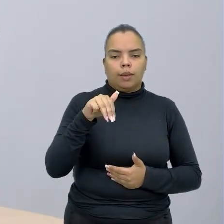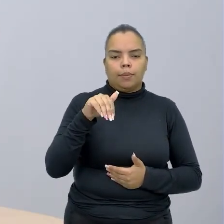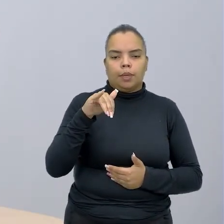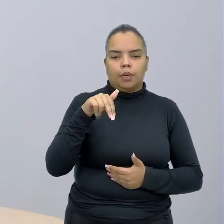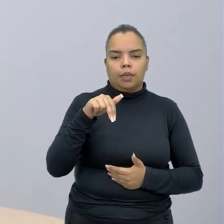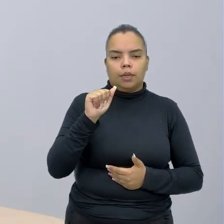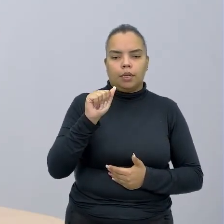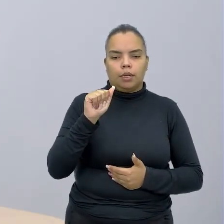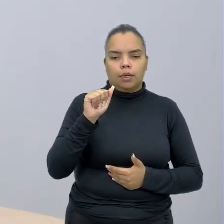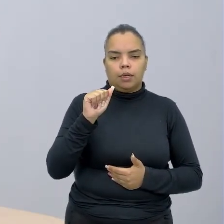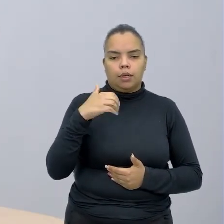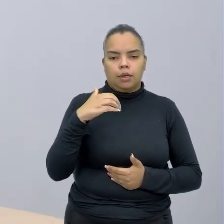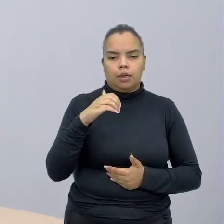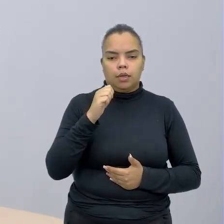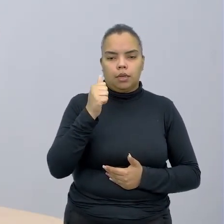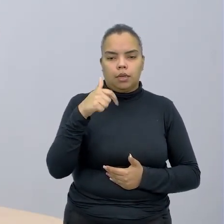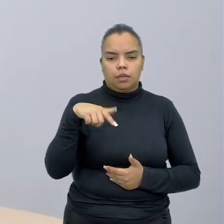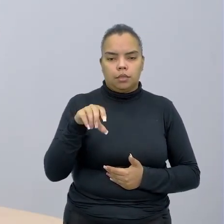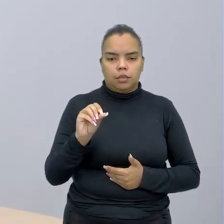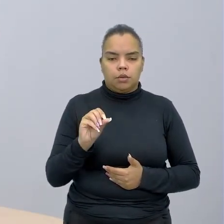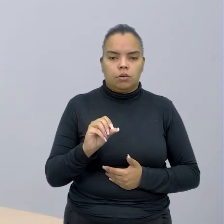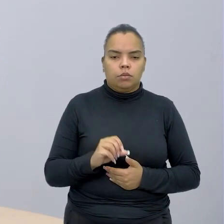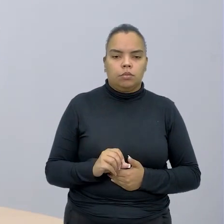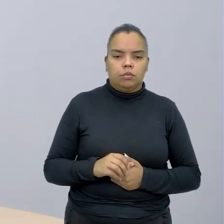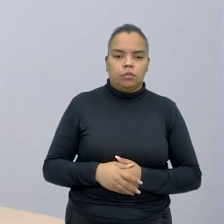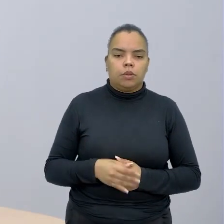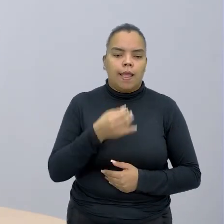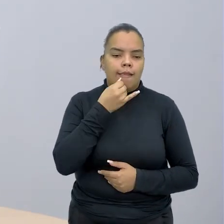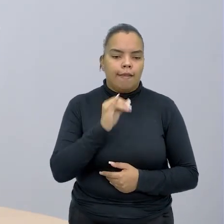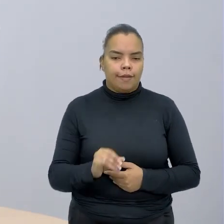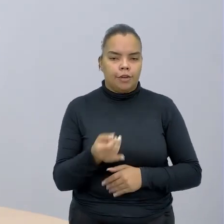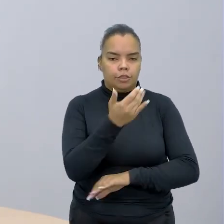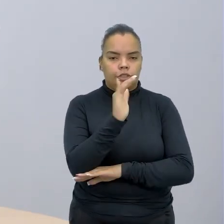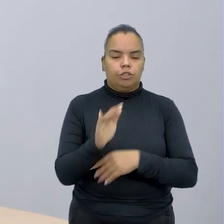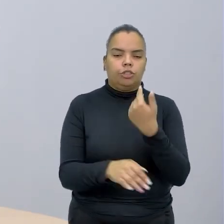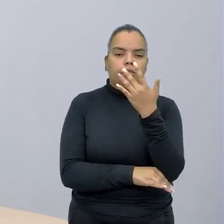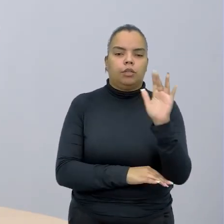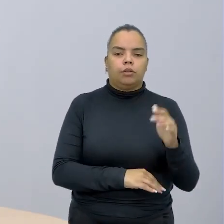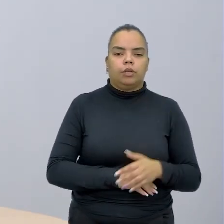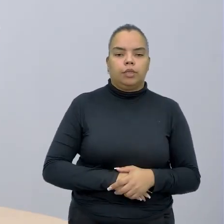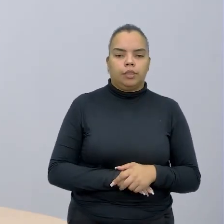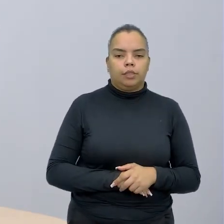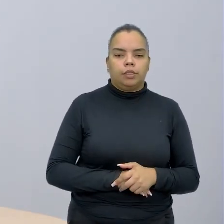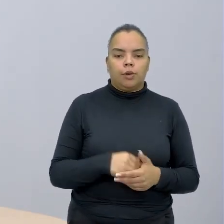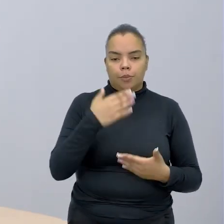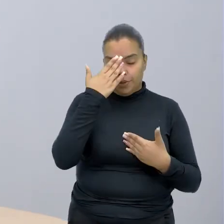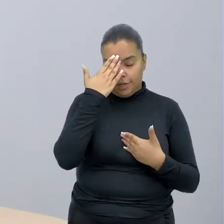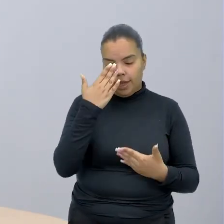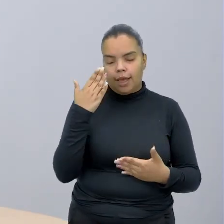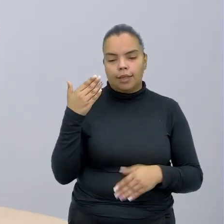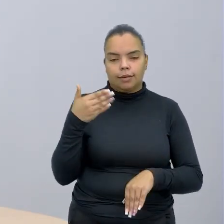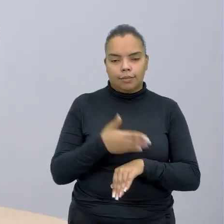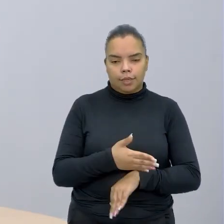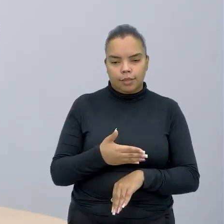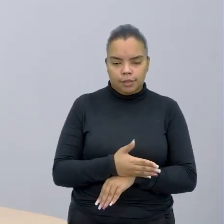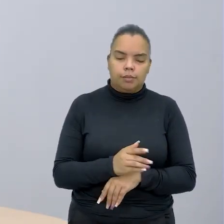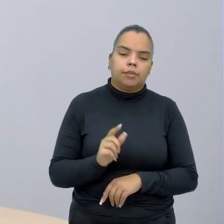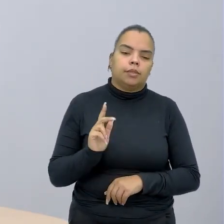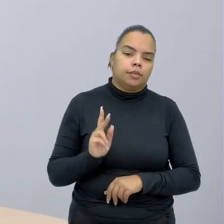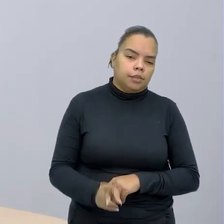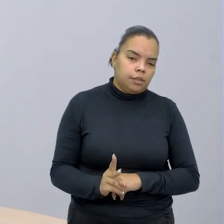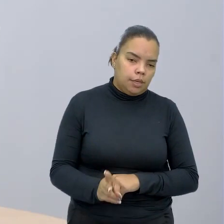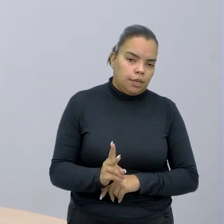contaminação, energia e natureza. É isso mesmo, Roberto, obrigada, ele sempre está participando. A